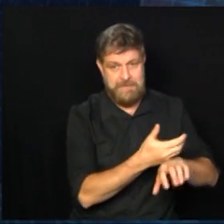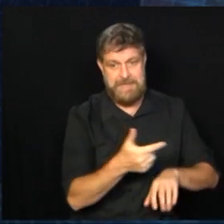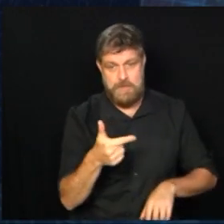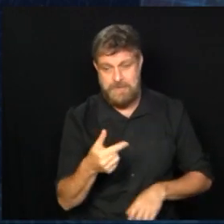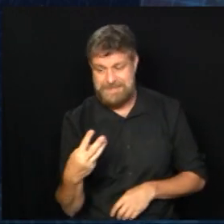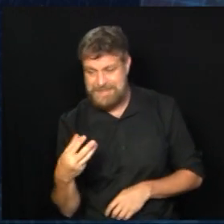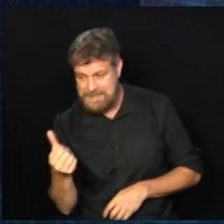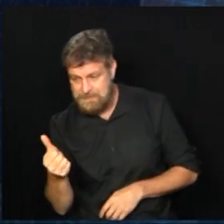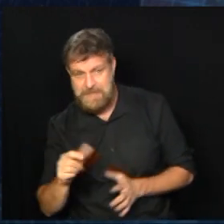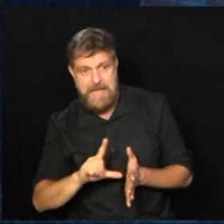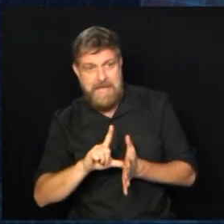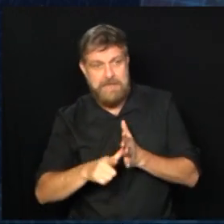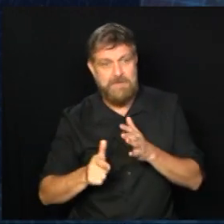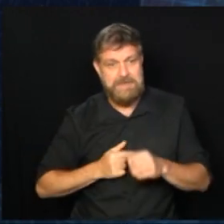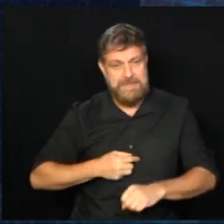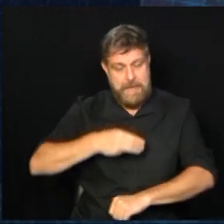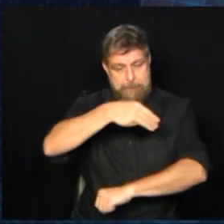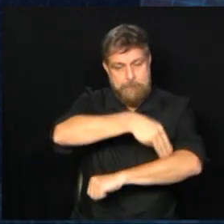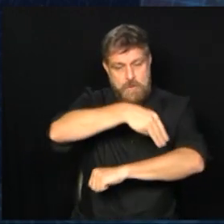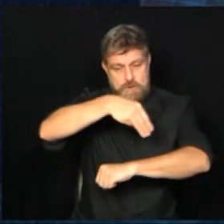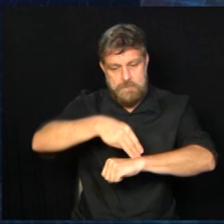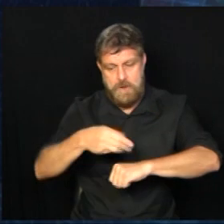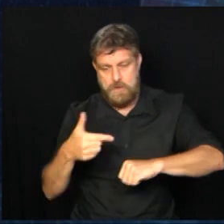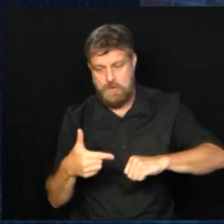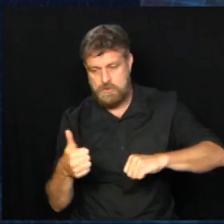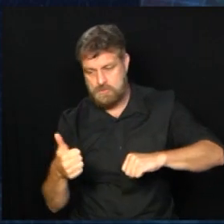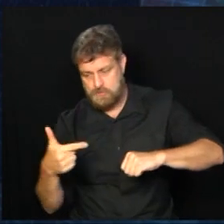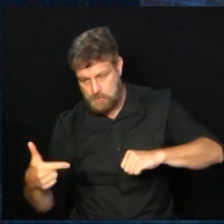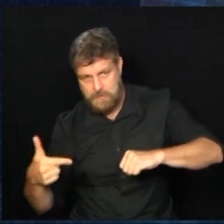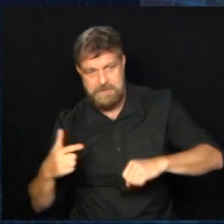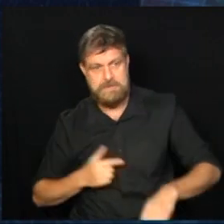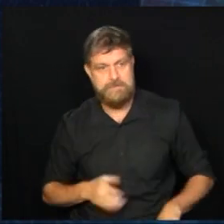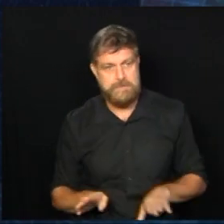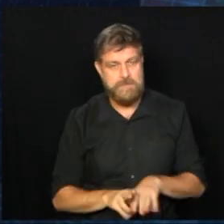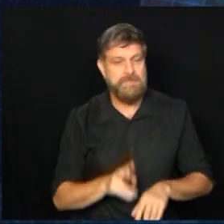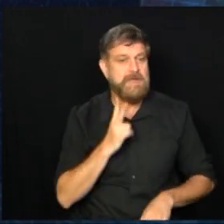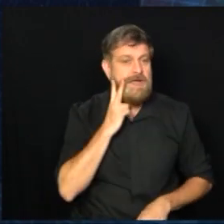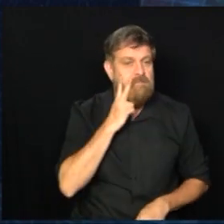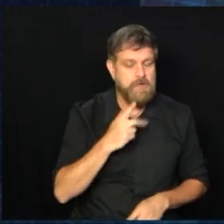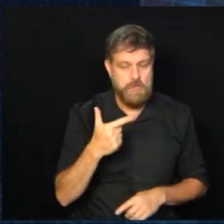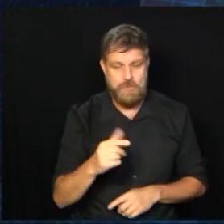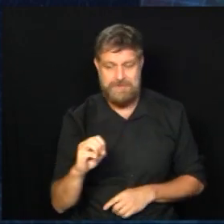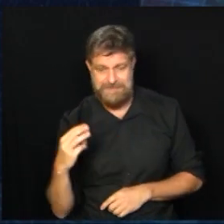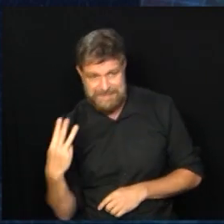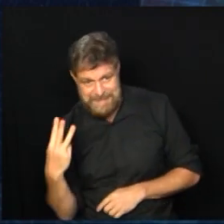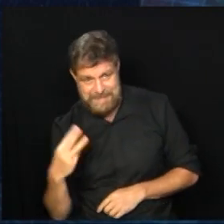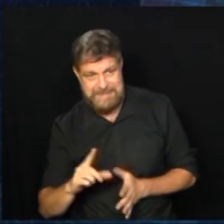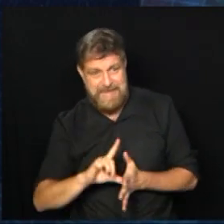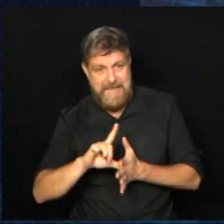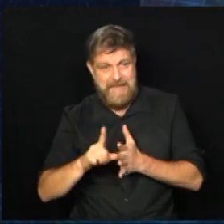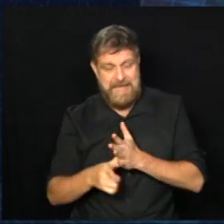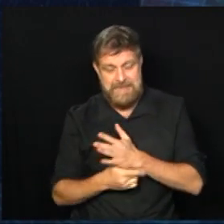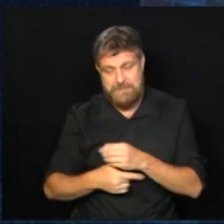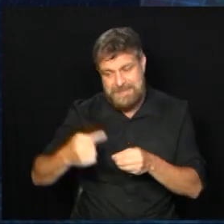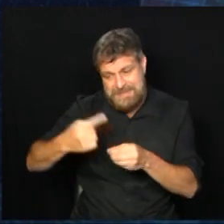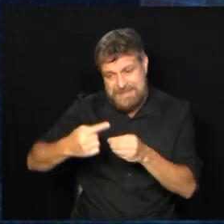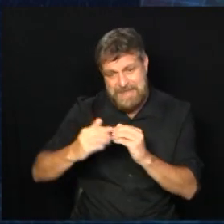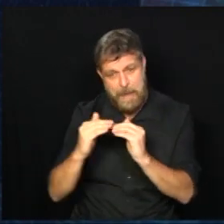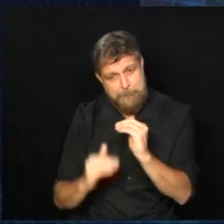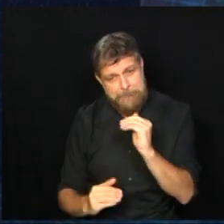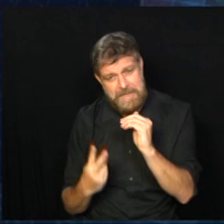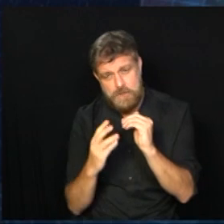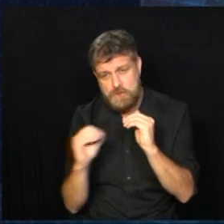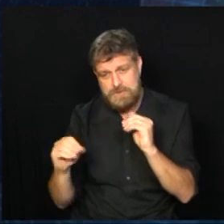236. Depois nós temos Montemor com 212, Vinhedo com 203 e na sequência municípios com menos de